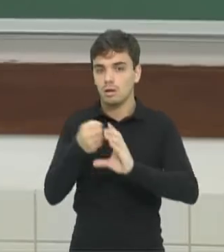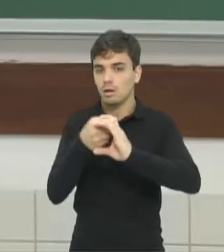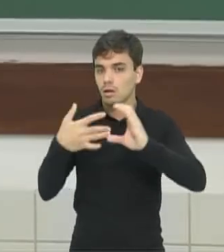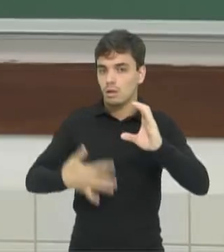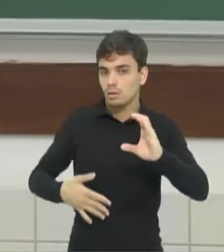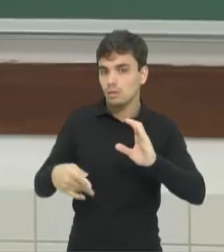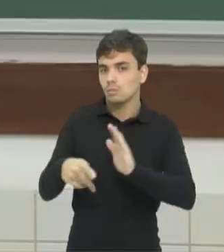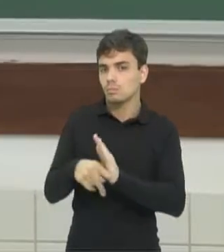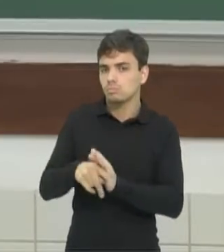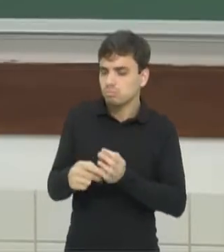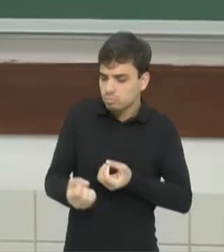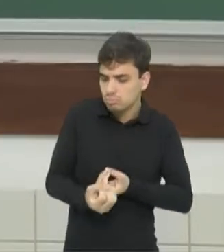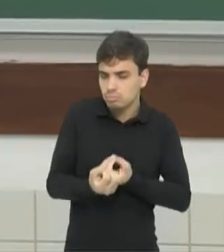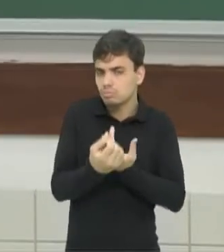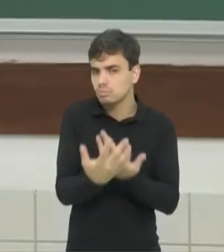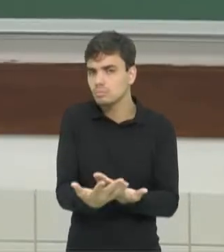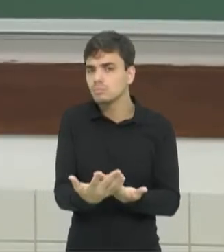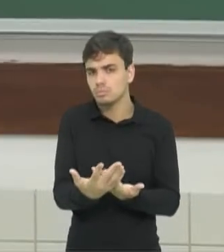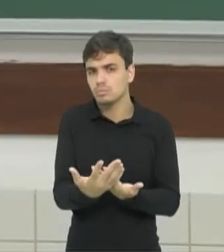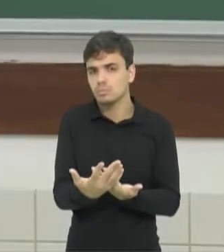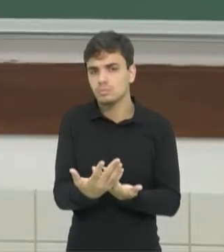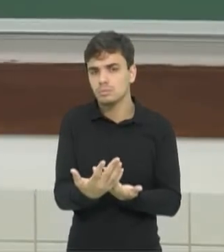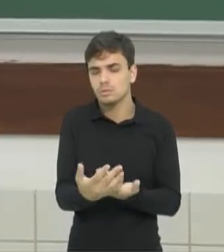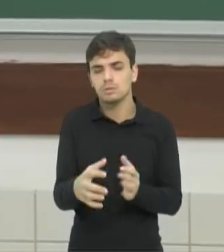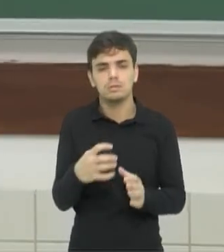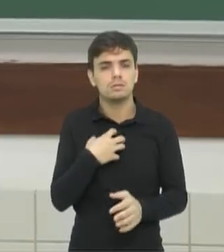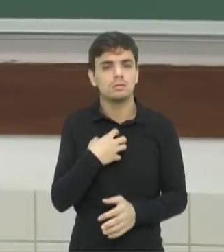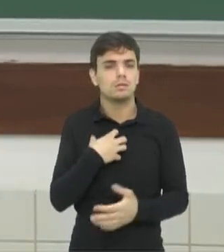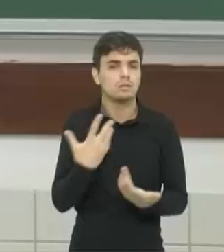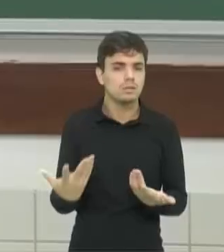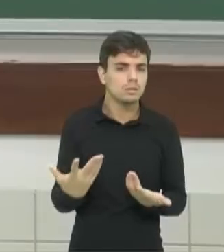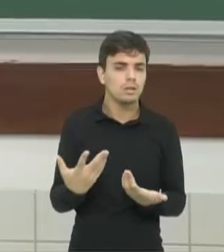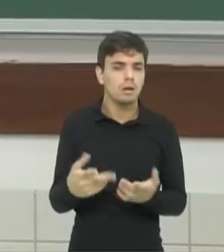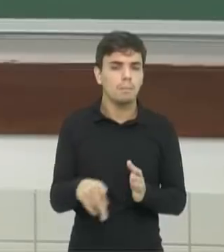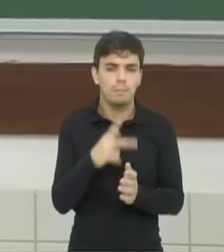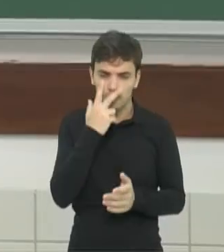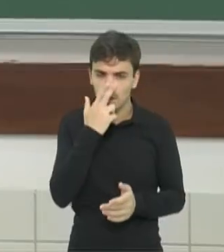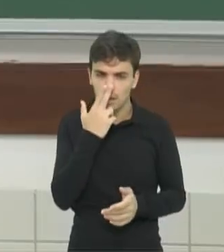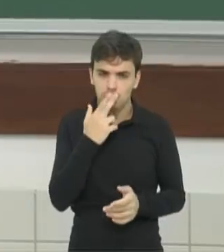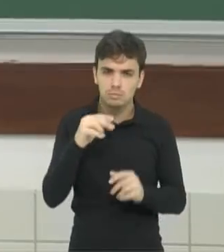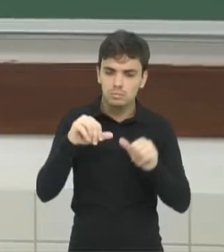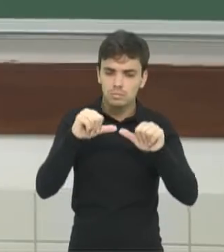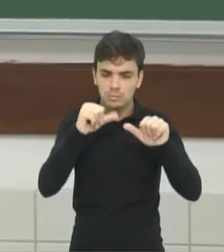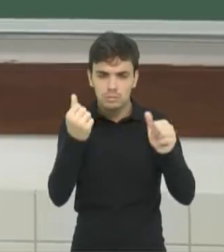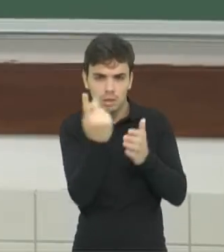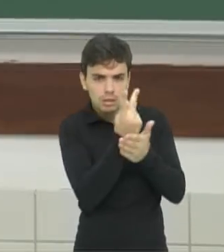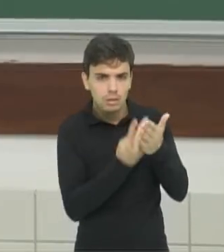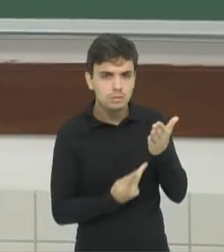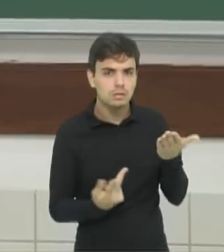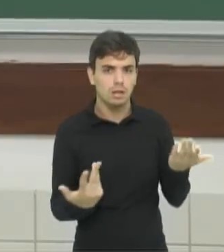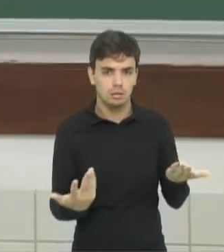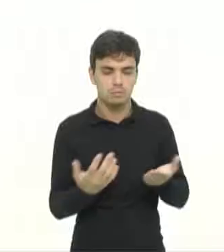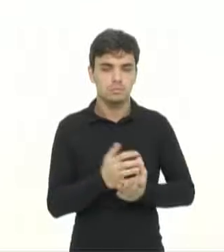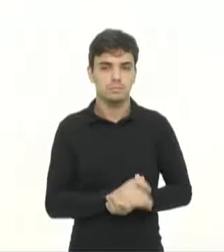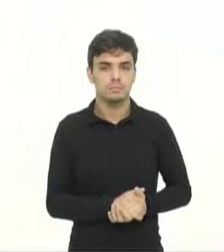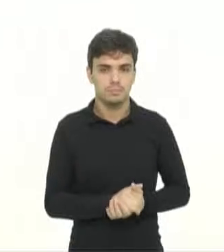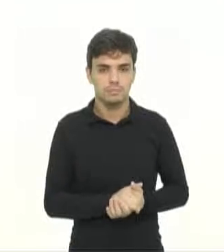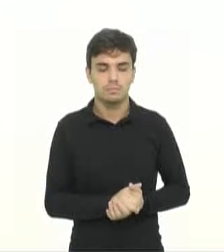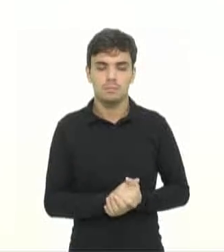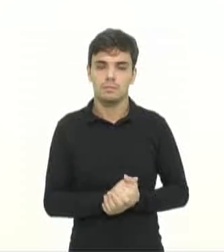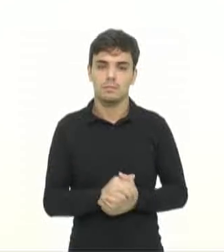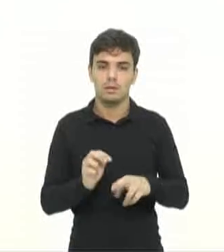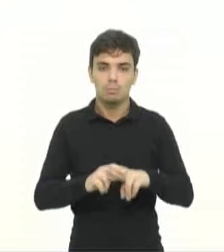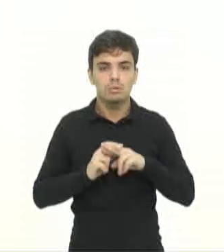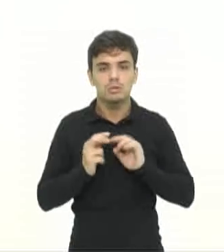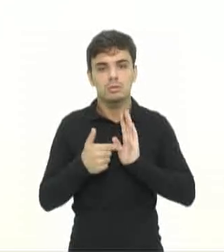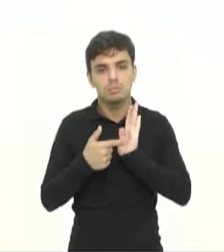características sendo expressadas, sendo expostas de uma maneira meio cartoon, assim, né? Então, é bem legal, eu coloquei para vocês terem a ideia